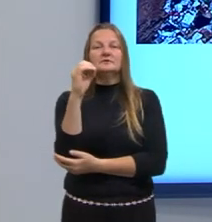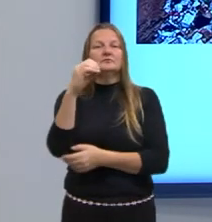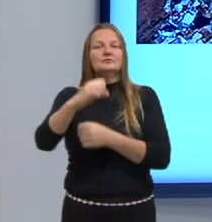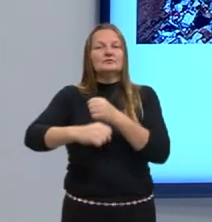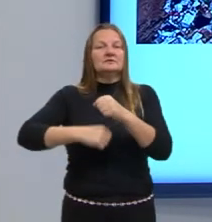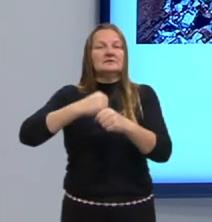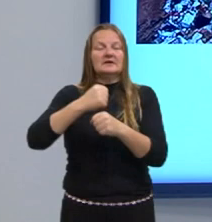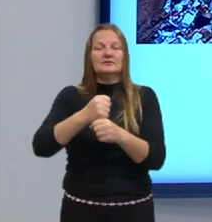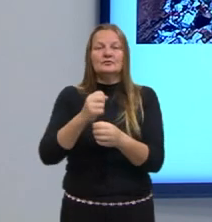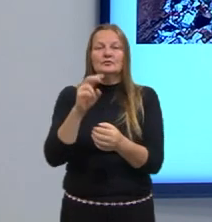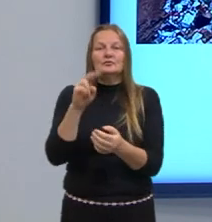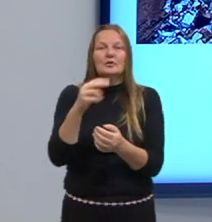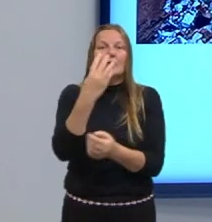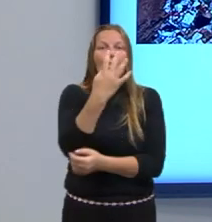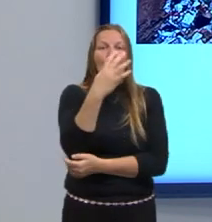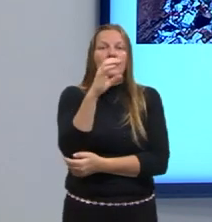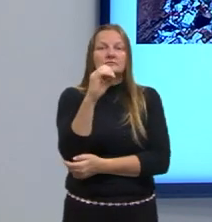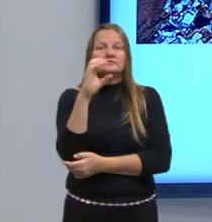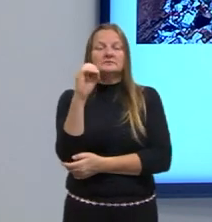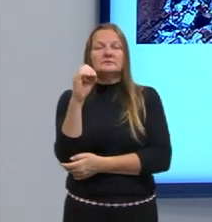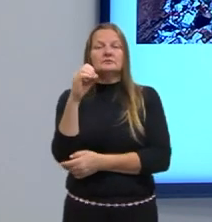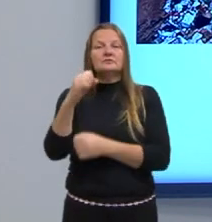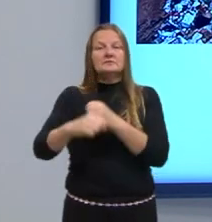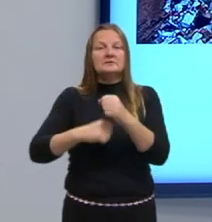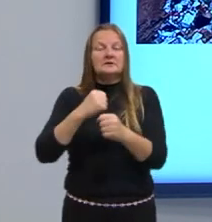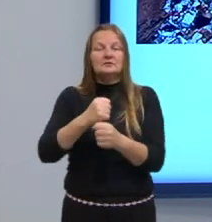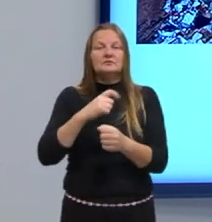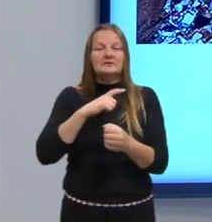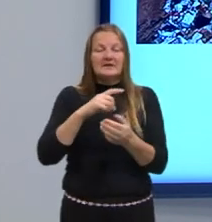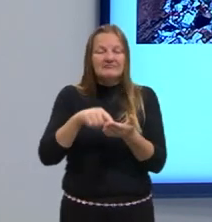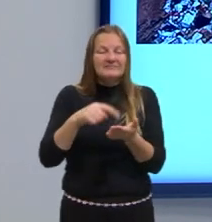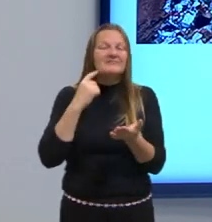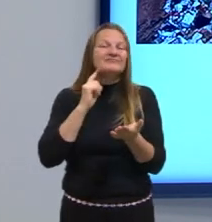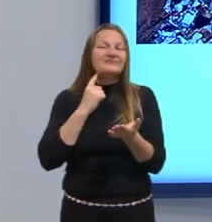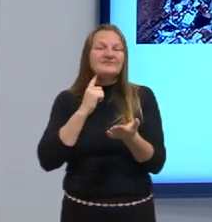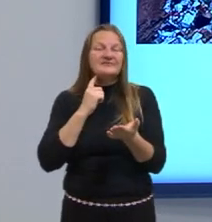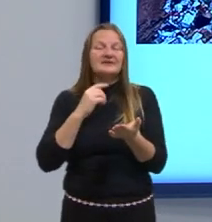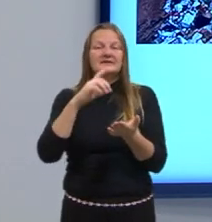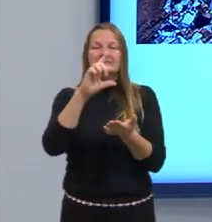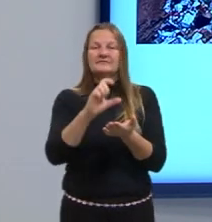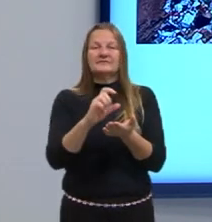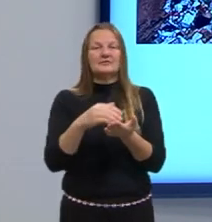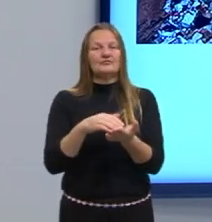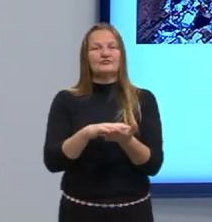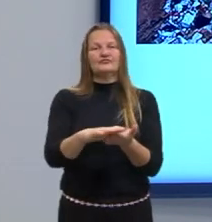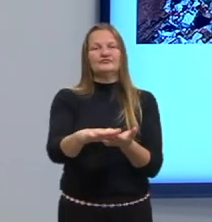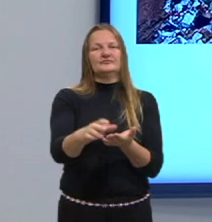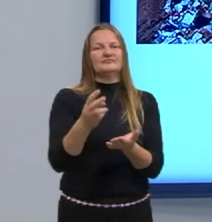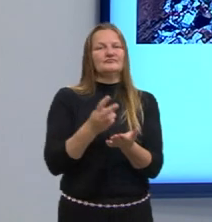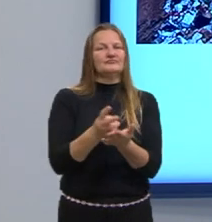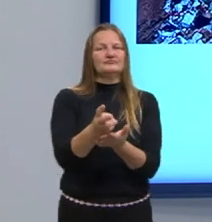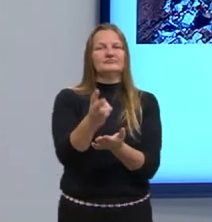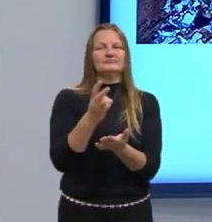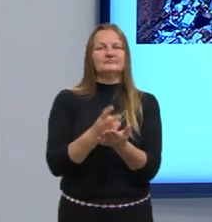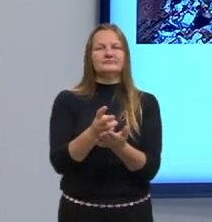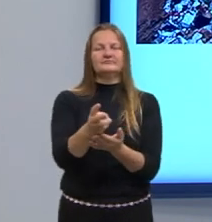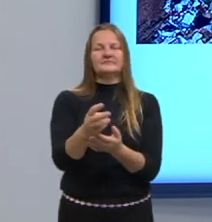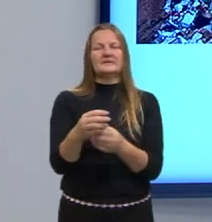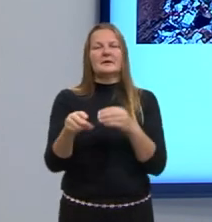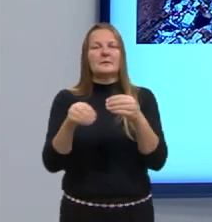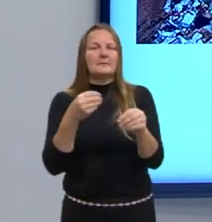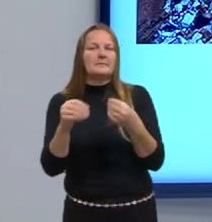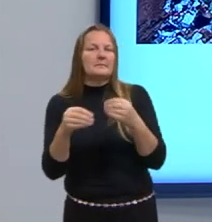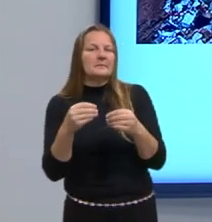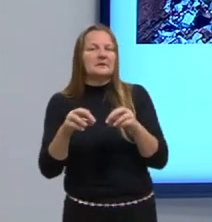ou seja durante 400 anos vai ter um vestígio naquele produto que foi utilizado que teve uma embalagem plástica